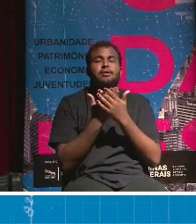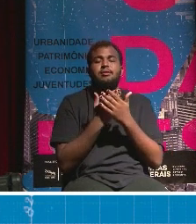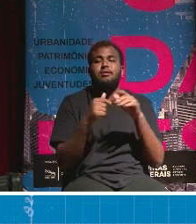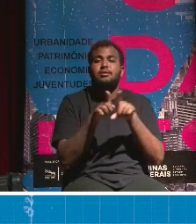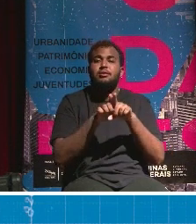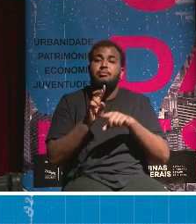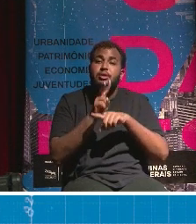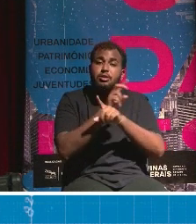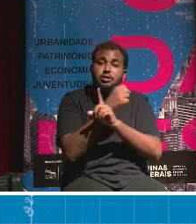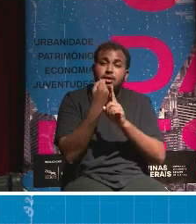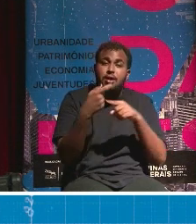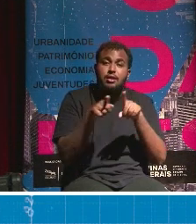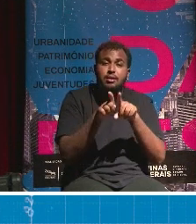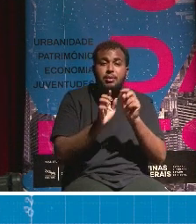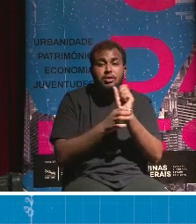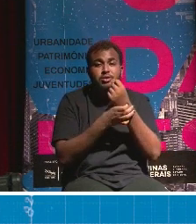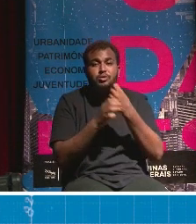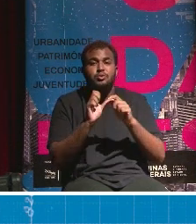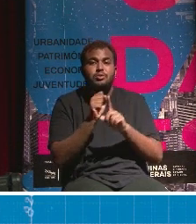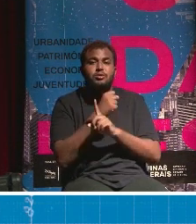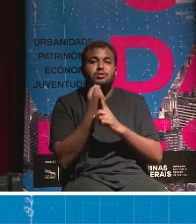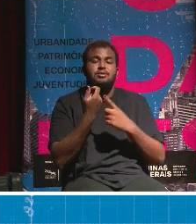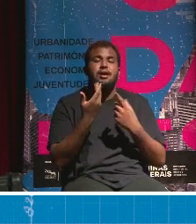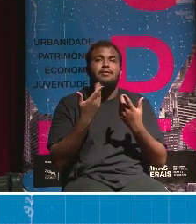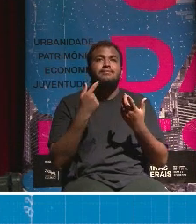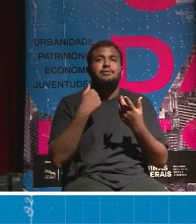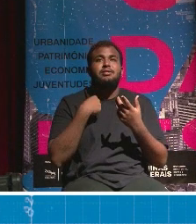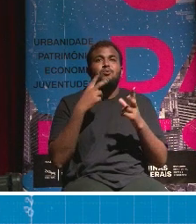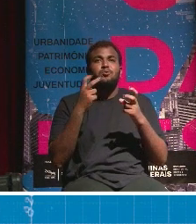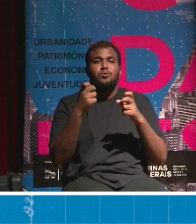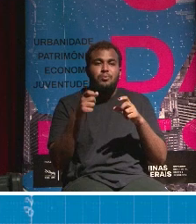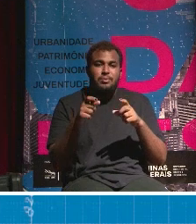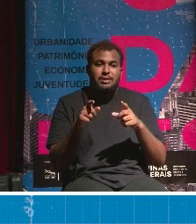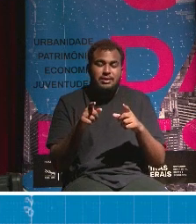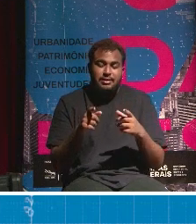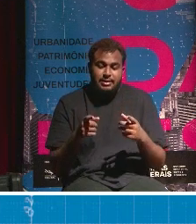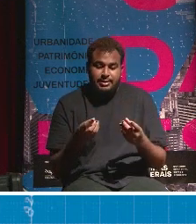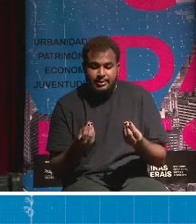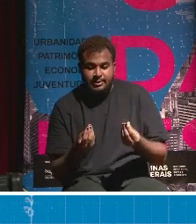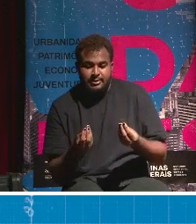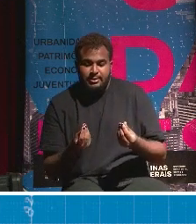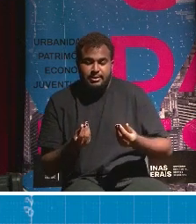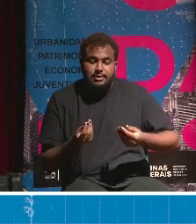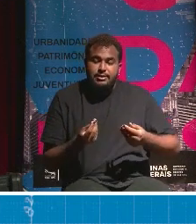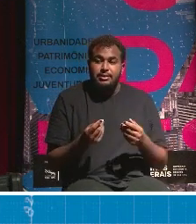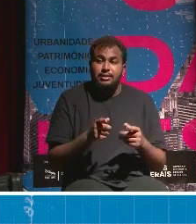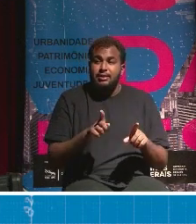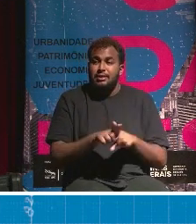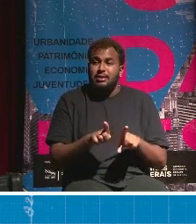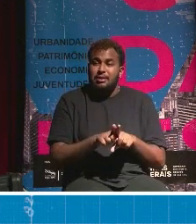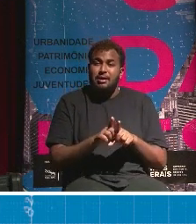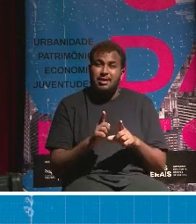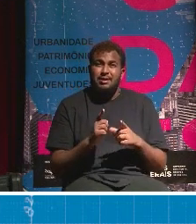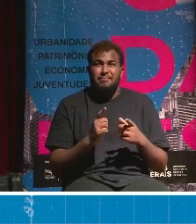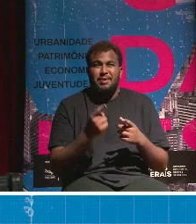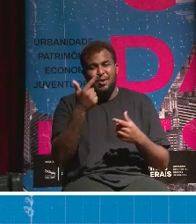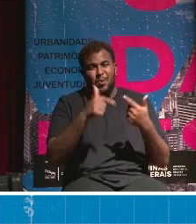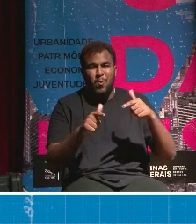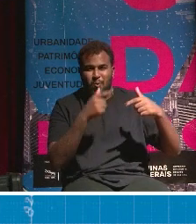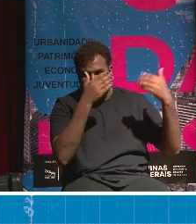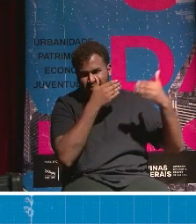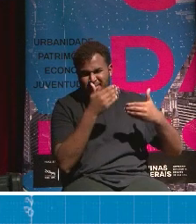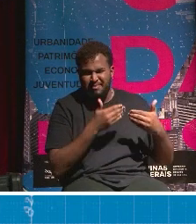ou da tríade da seguridade social, de alguma forma, né, passando pela habitação e, embora a gente não adentrou, isso daria outros